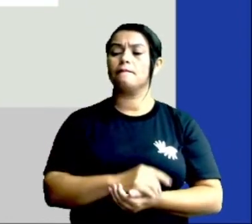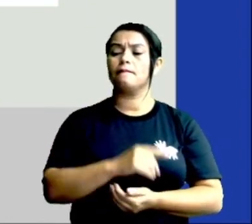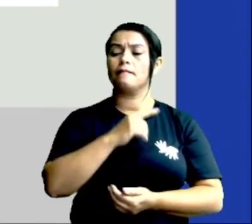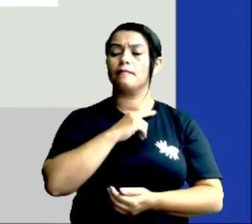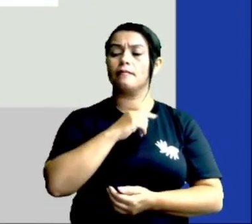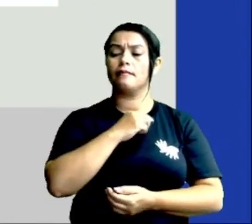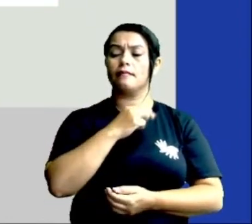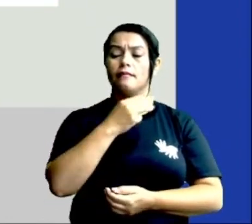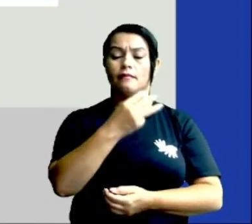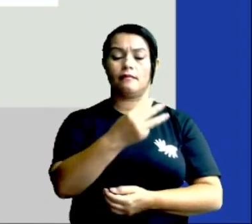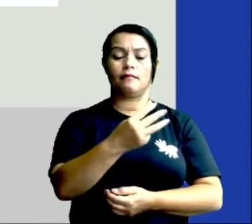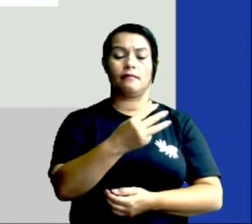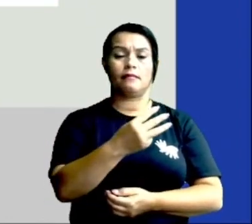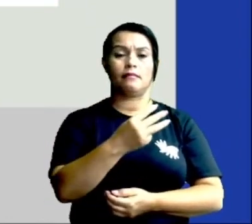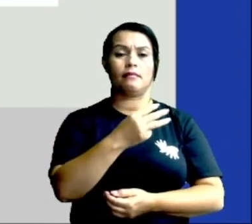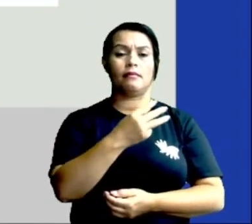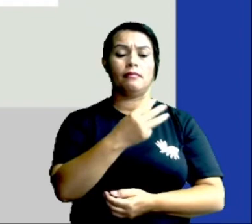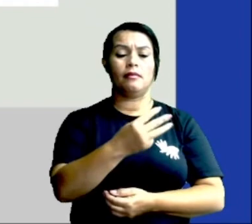tenho